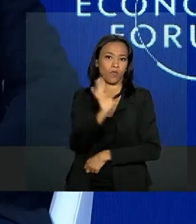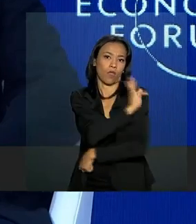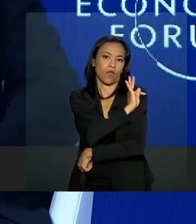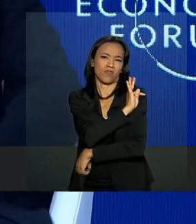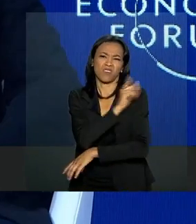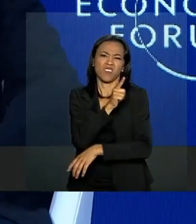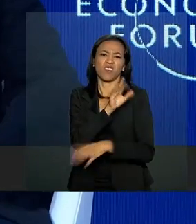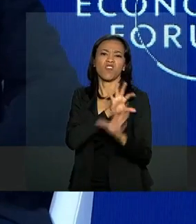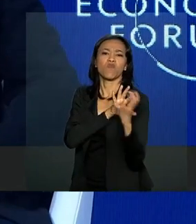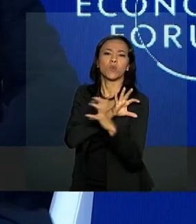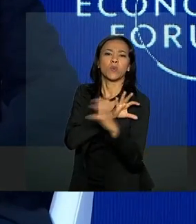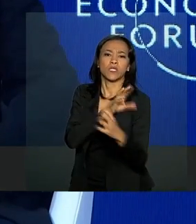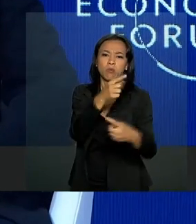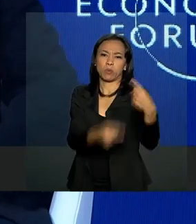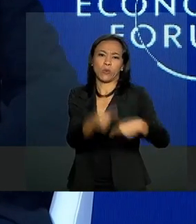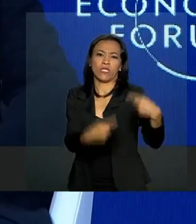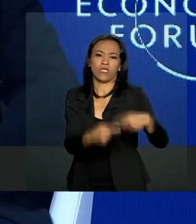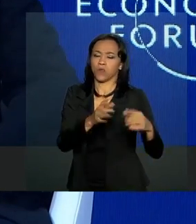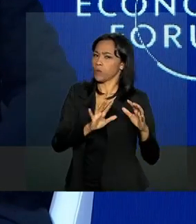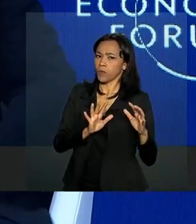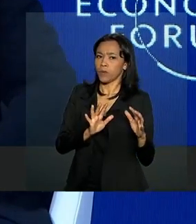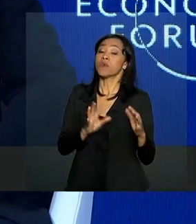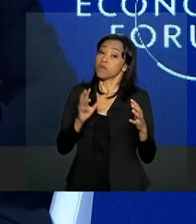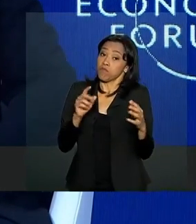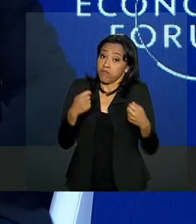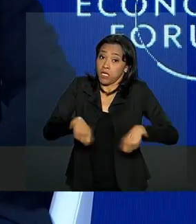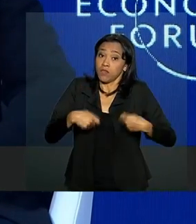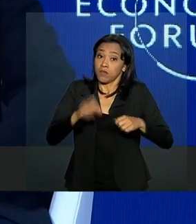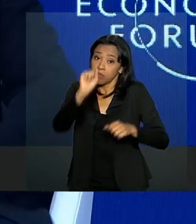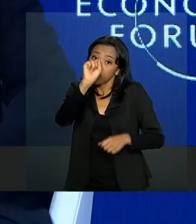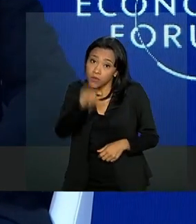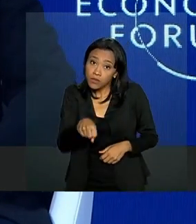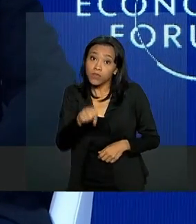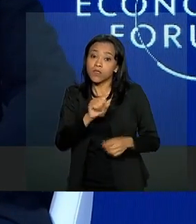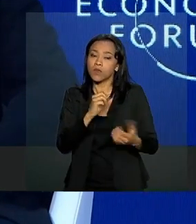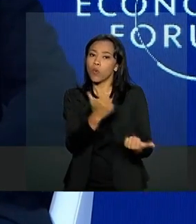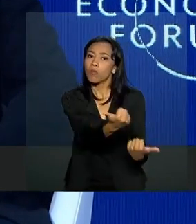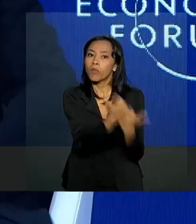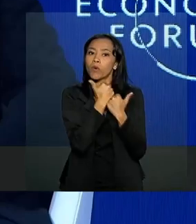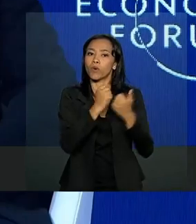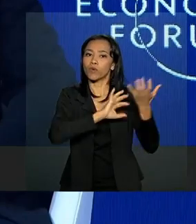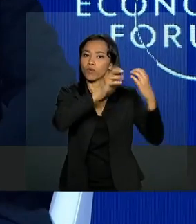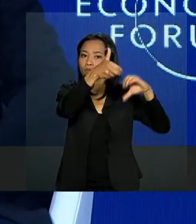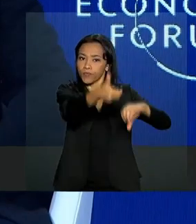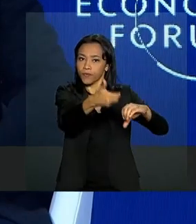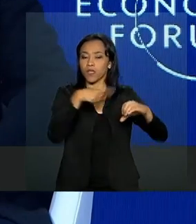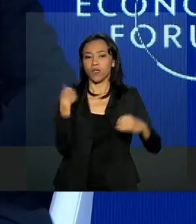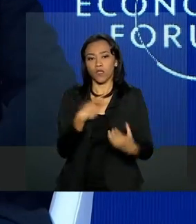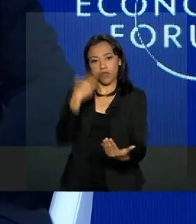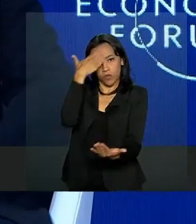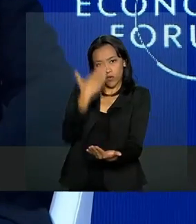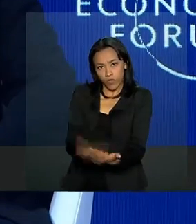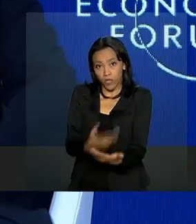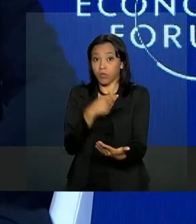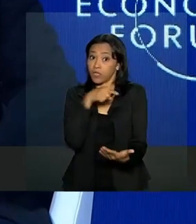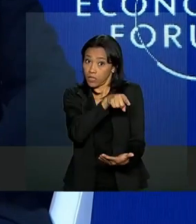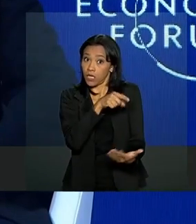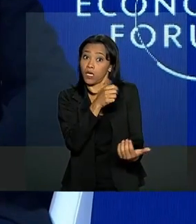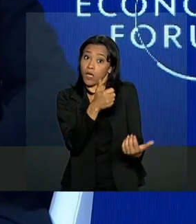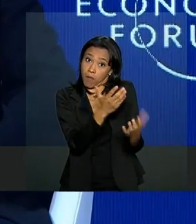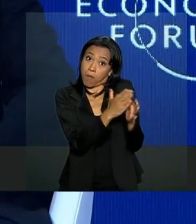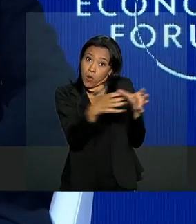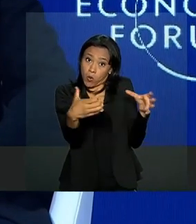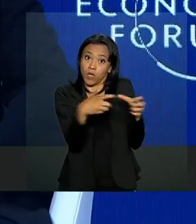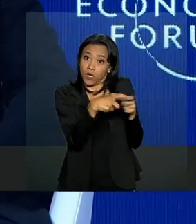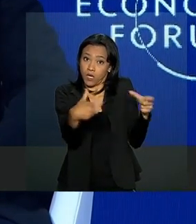participação político-partidária. Precisamos, sim, muito do Parlamento brasileiro e confiamos que grande parte do mesmo nos